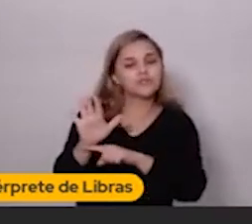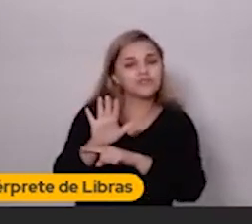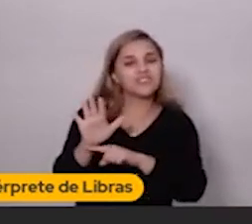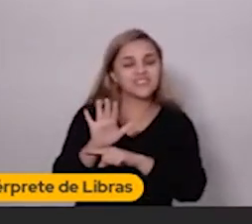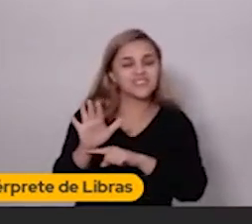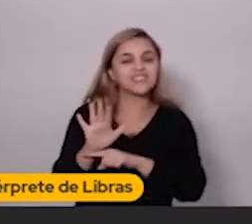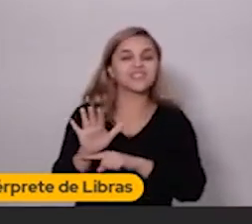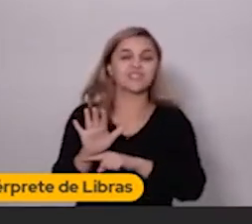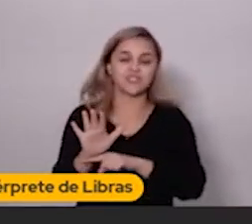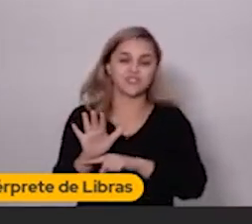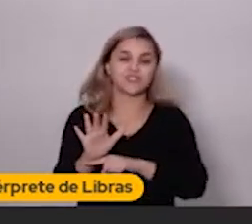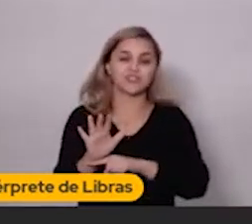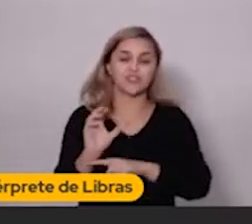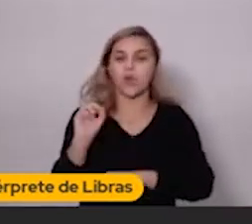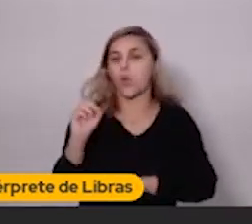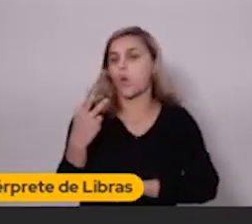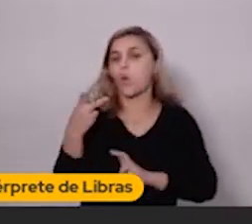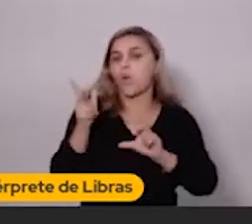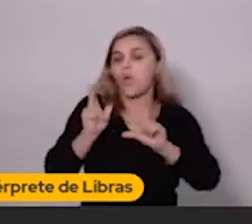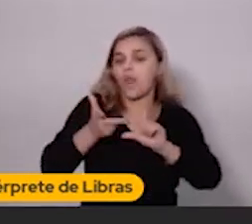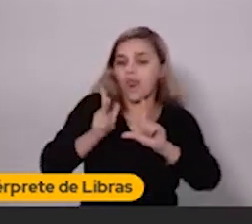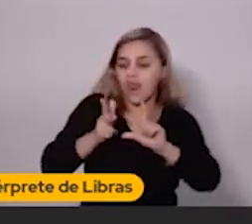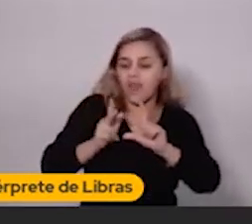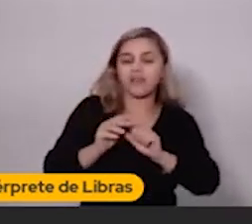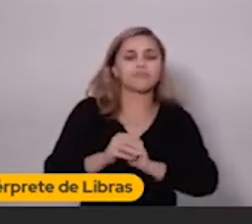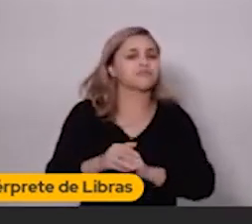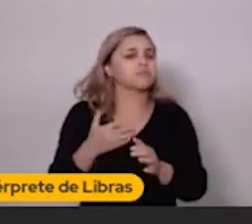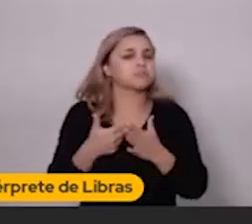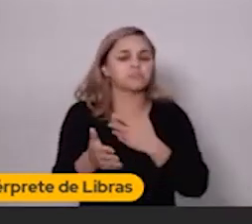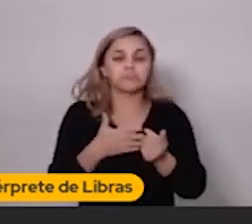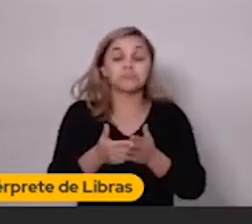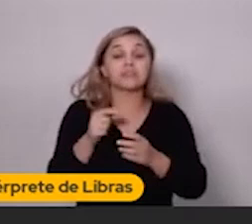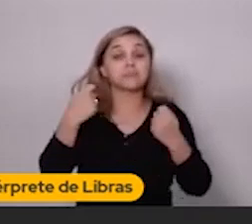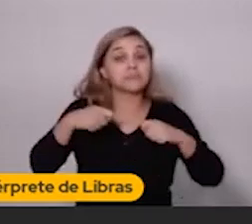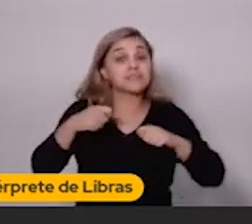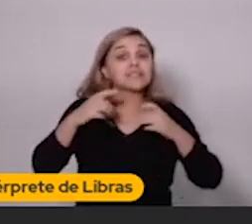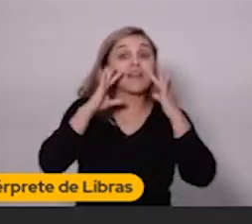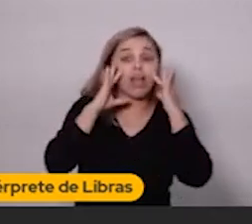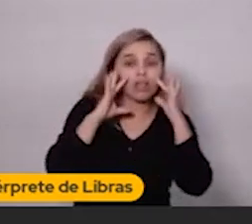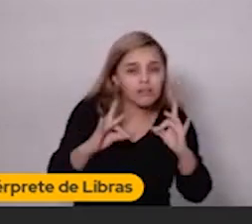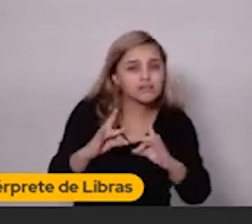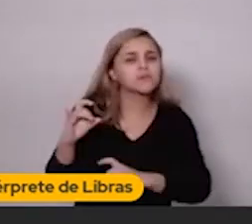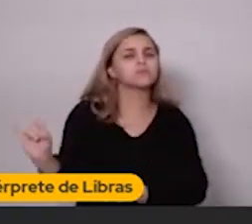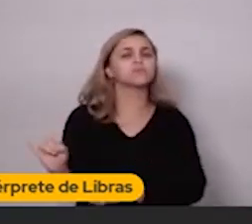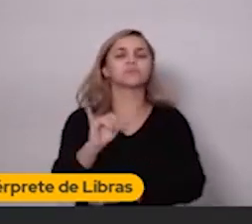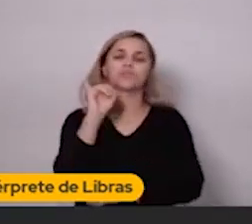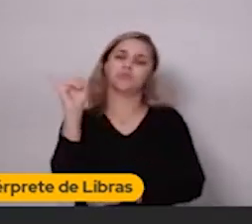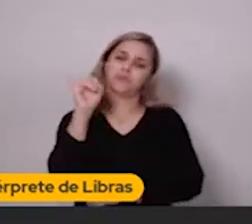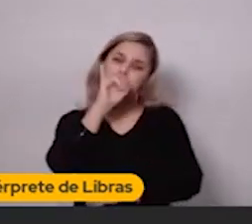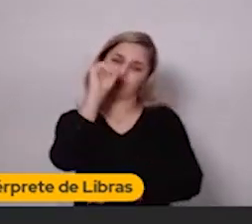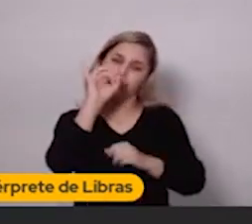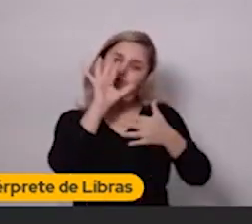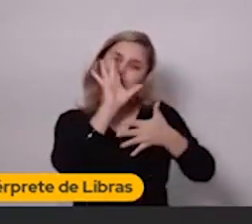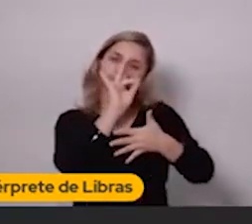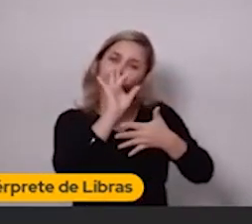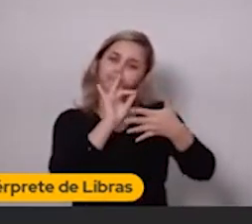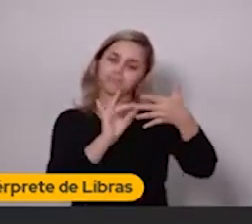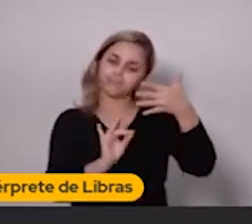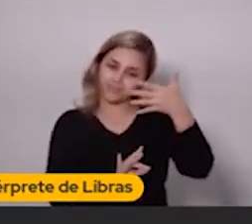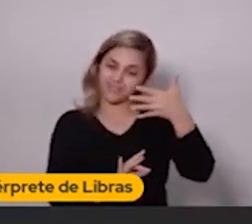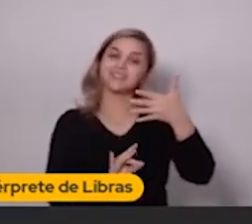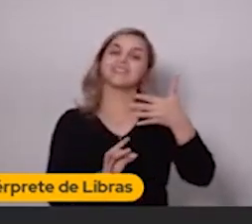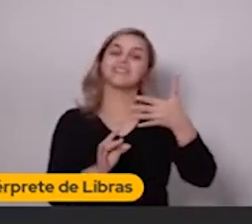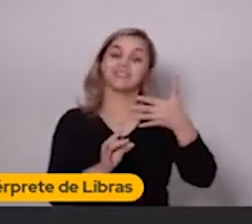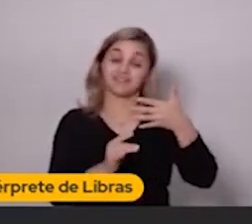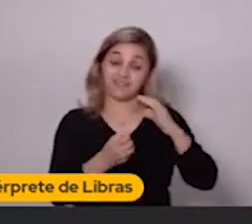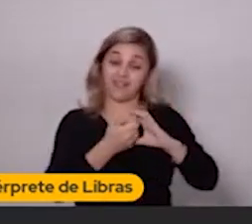fala, ou live, tanto faz. Então é muito importante prestar muita atenção em todos os pontos do vídeo.